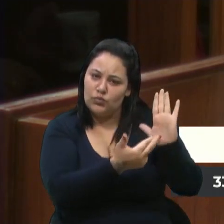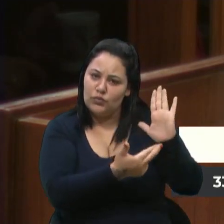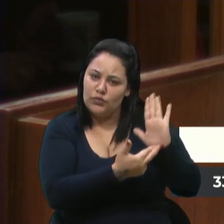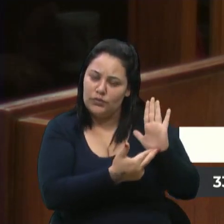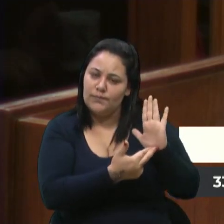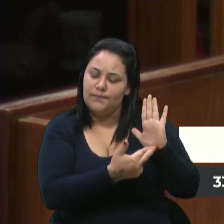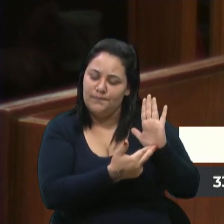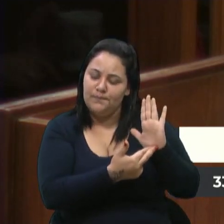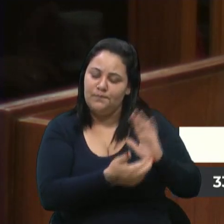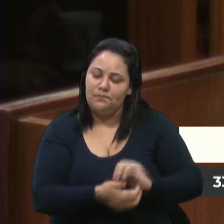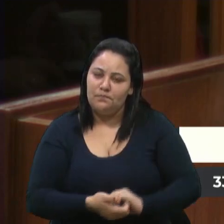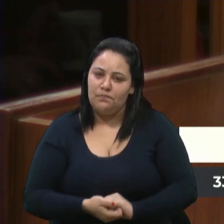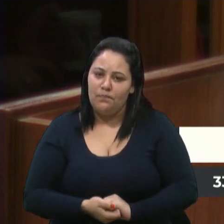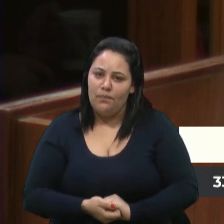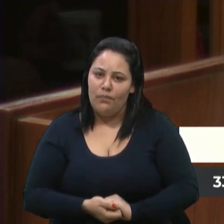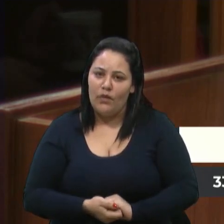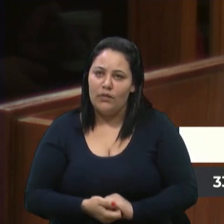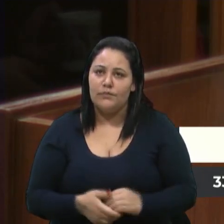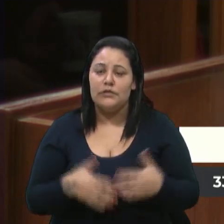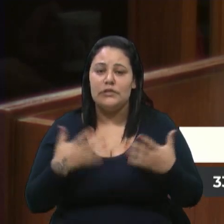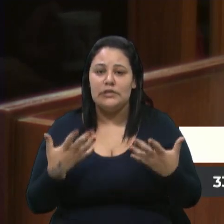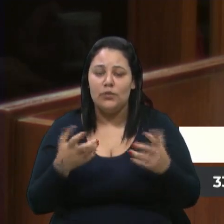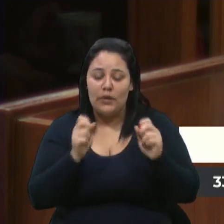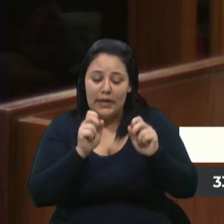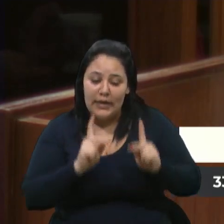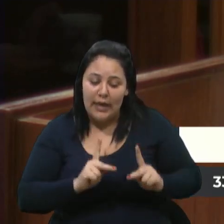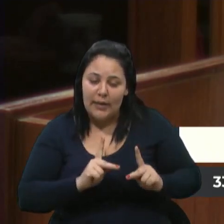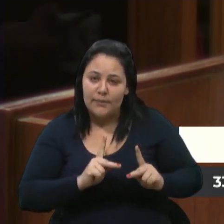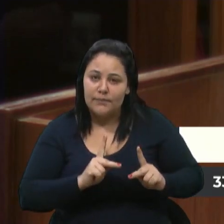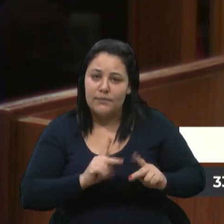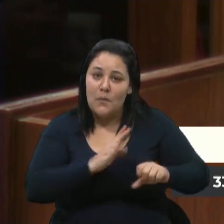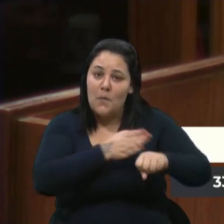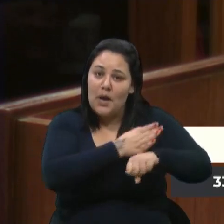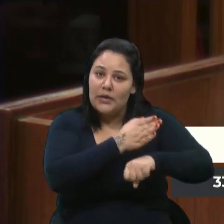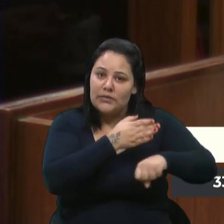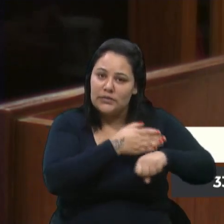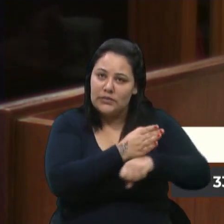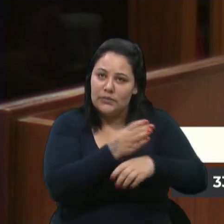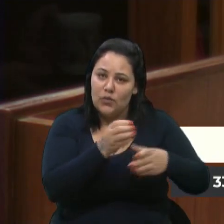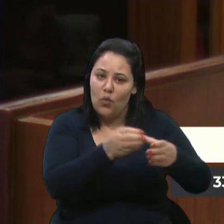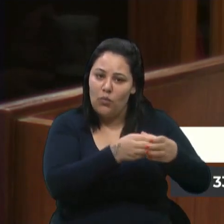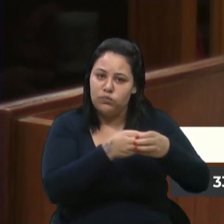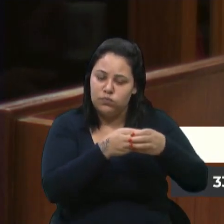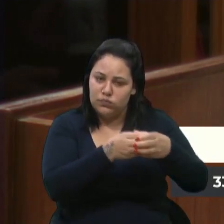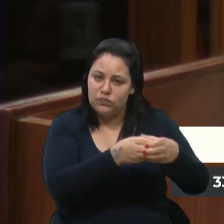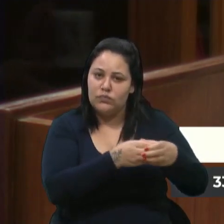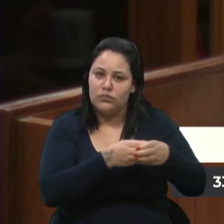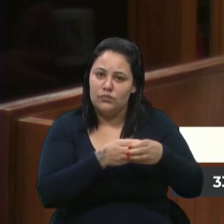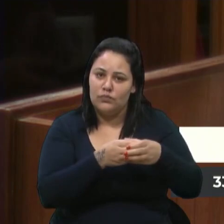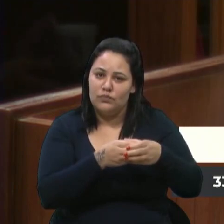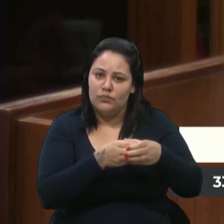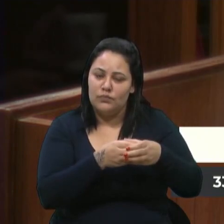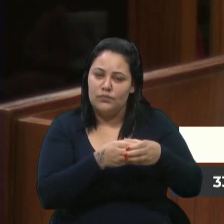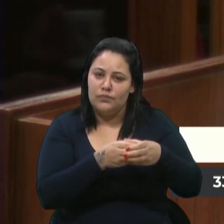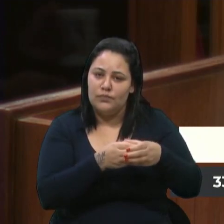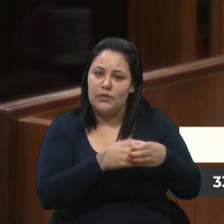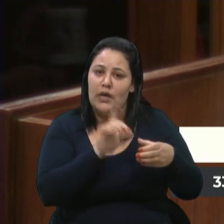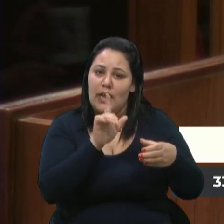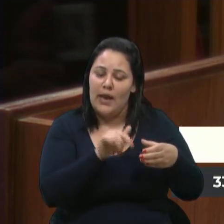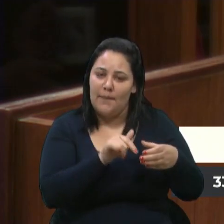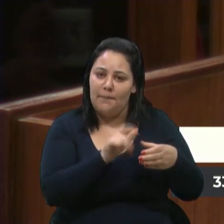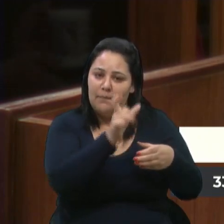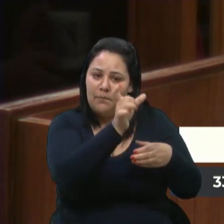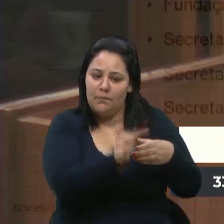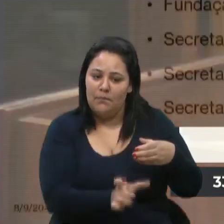partir disso. Então, quem compõe, né, esse comitê? O comitê, ele é